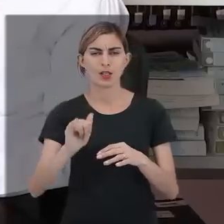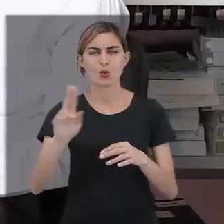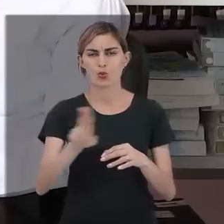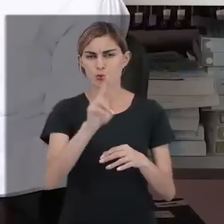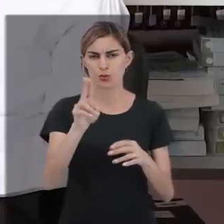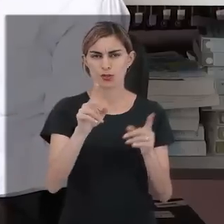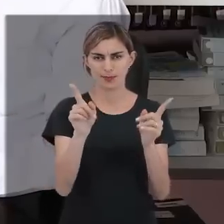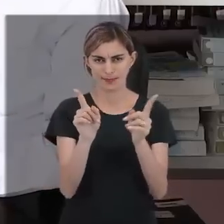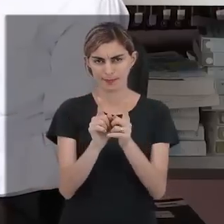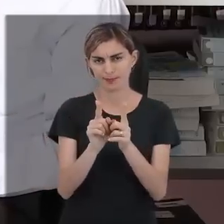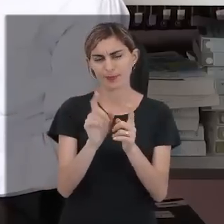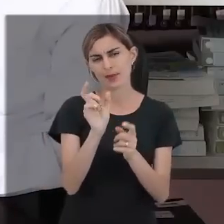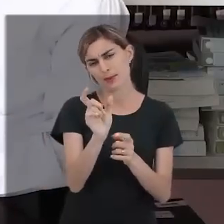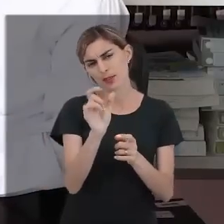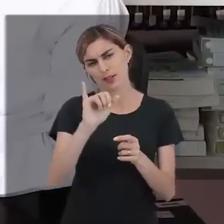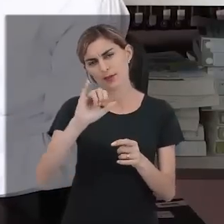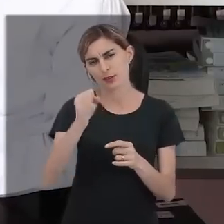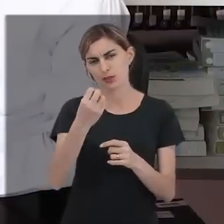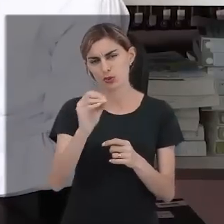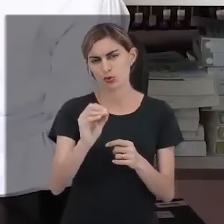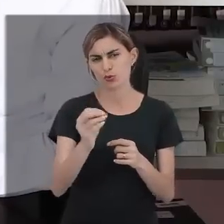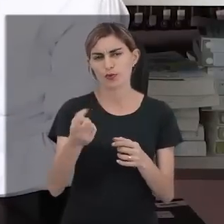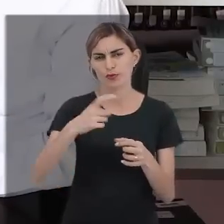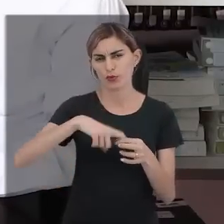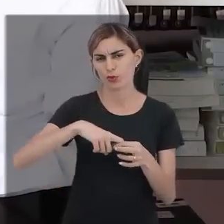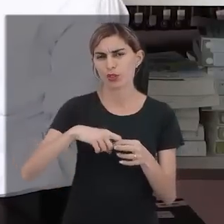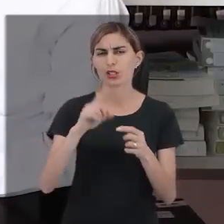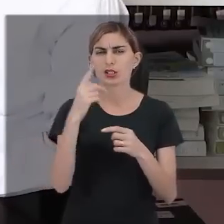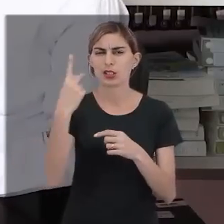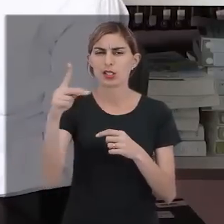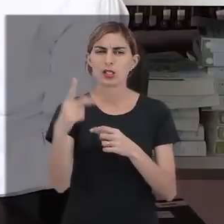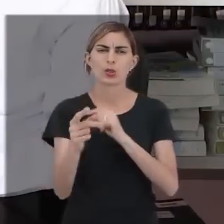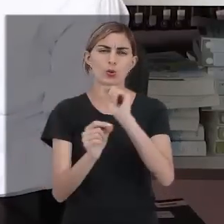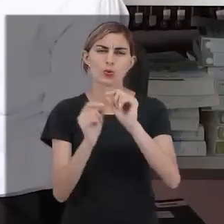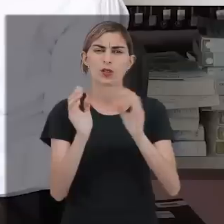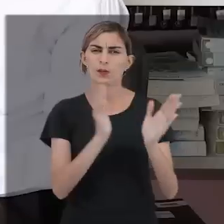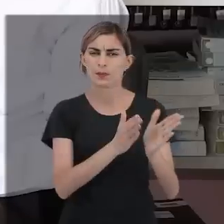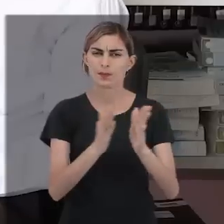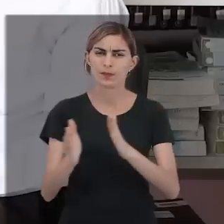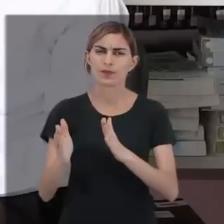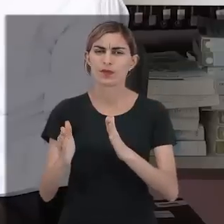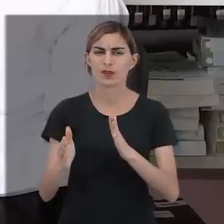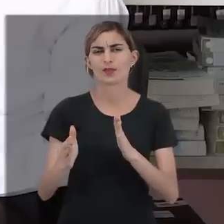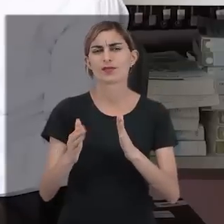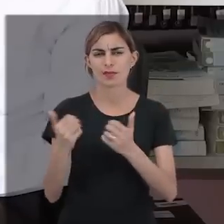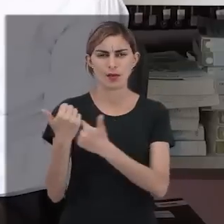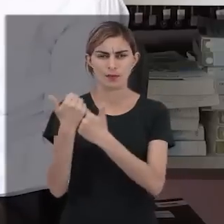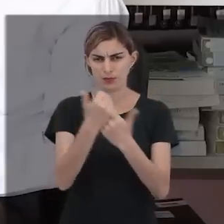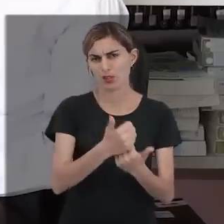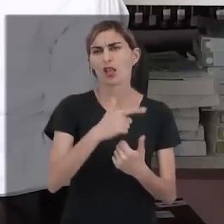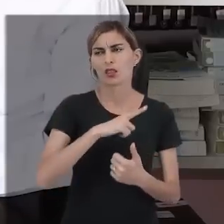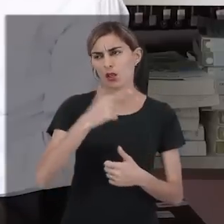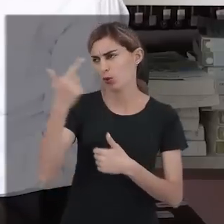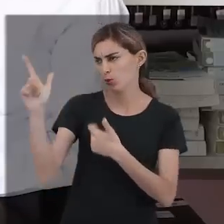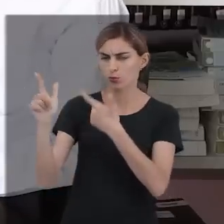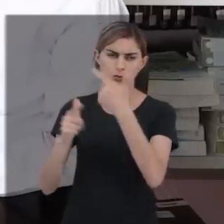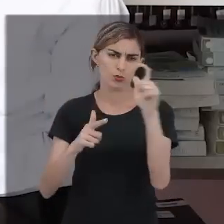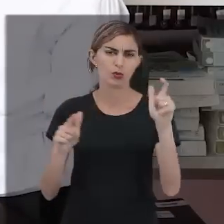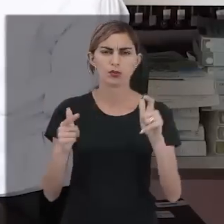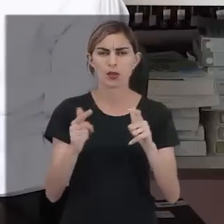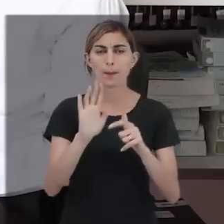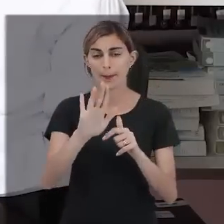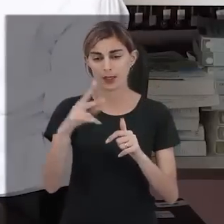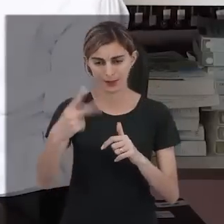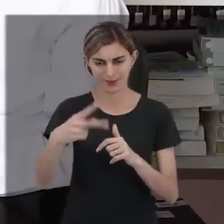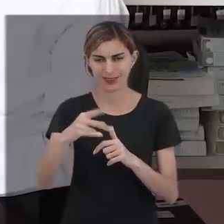ISO. Voltando ao organismo, né? Ele é um organismo, vamos dizer assim, o mais representativo no mundo. Existem outros organismos também, mas